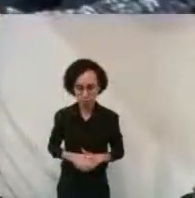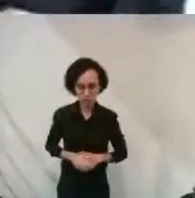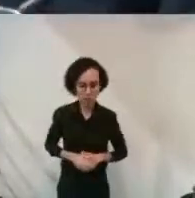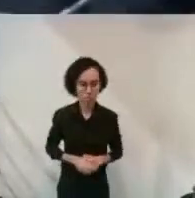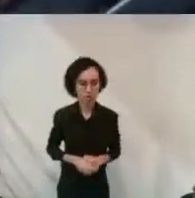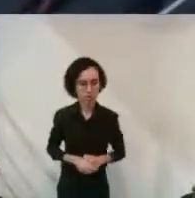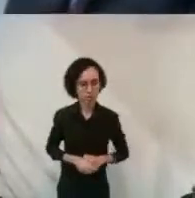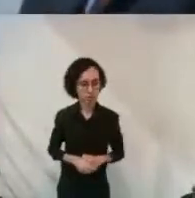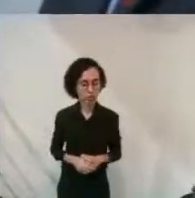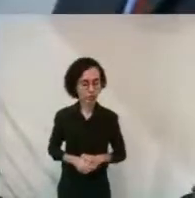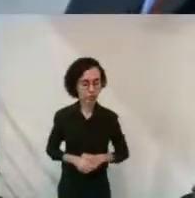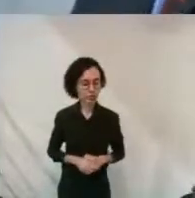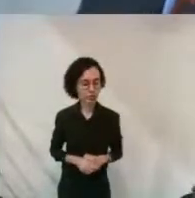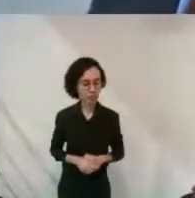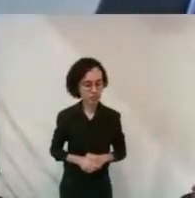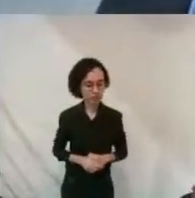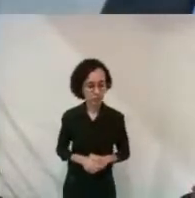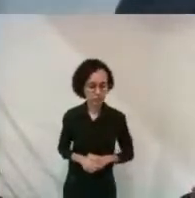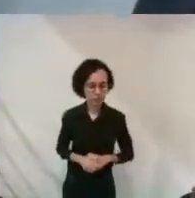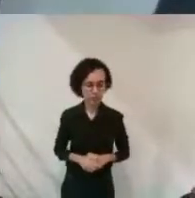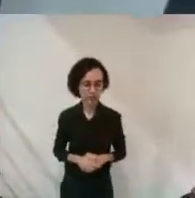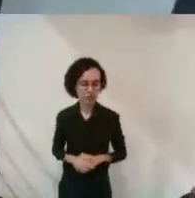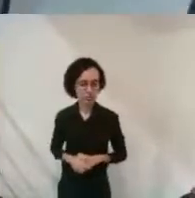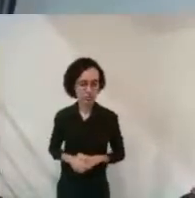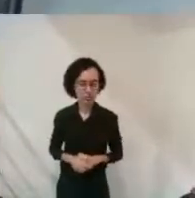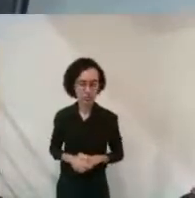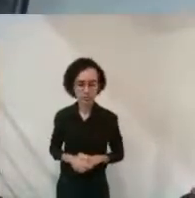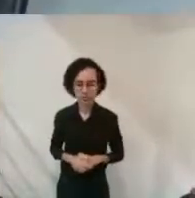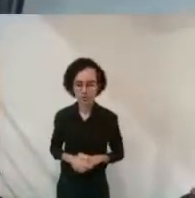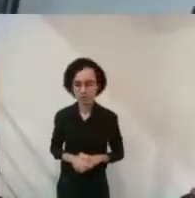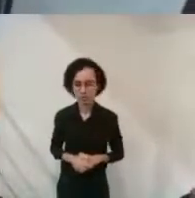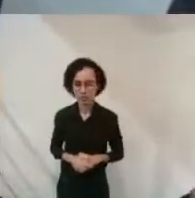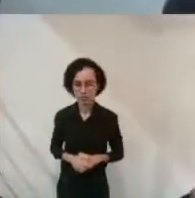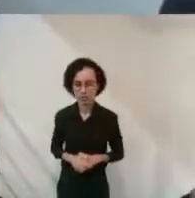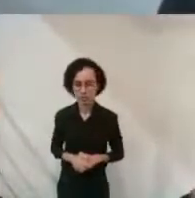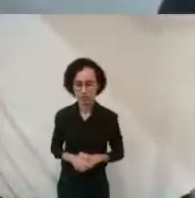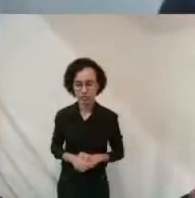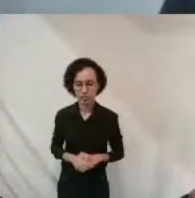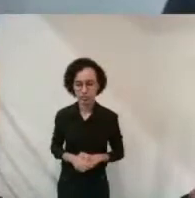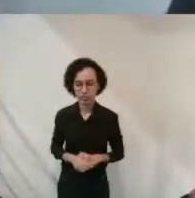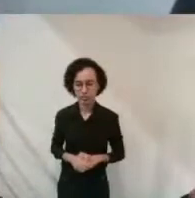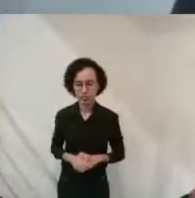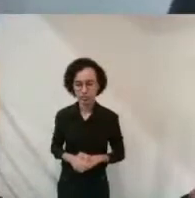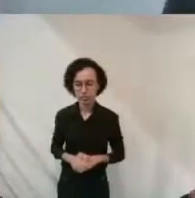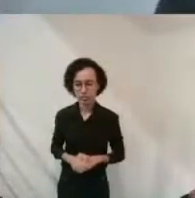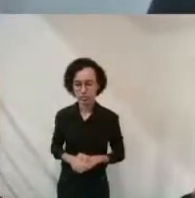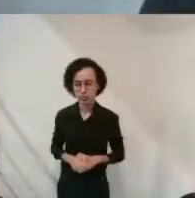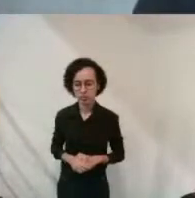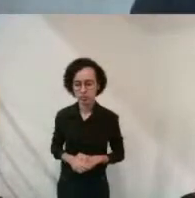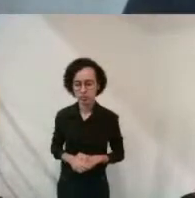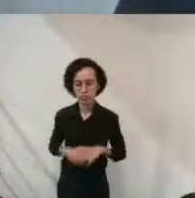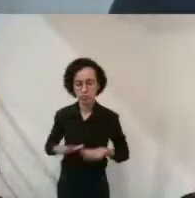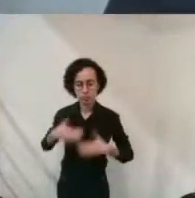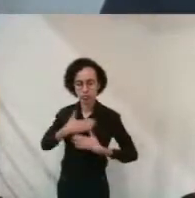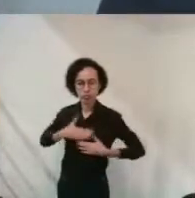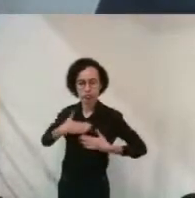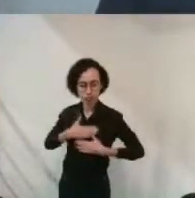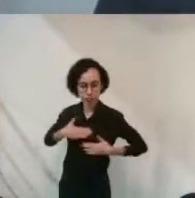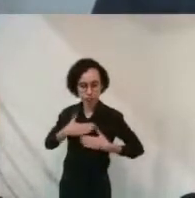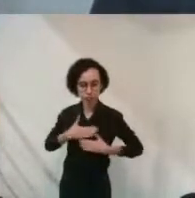boa tarde a todos, né? Também bom dia, ainda não almoçamos, né? Mas, para mim, é uma satisfação